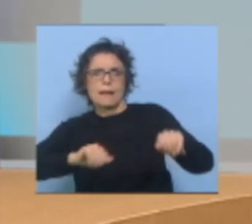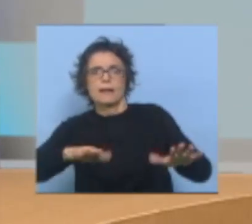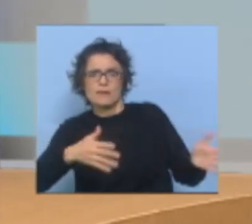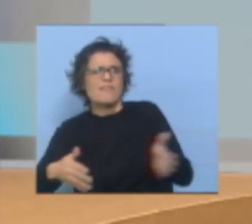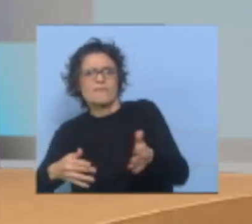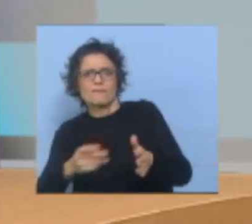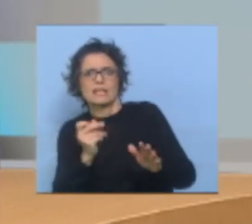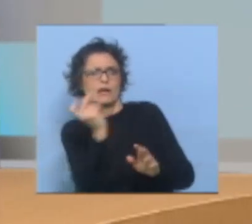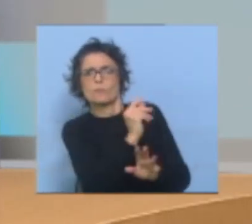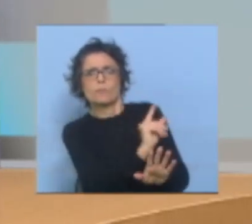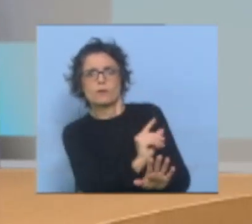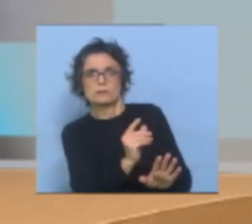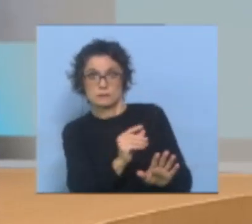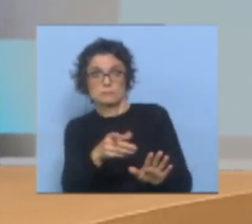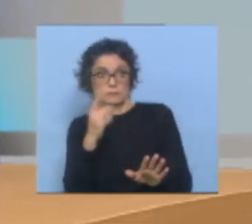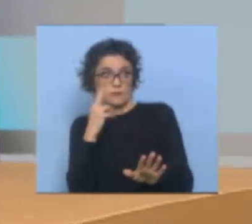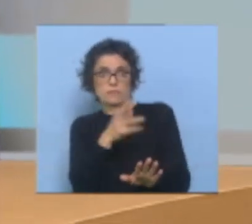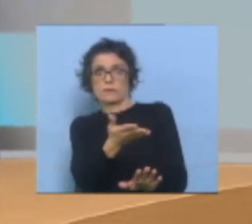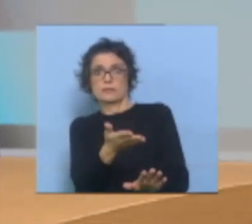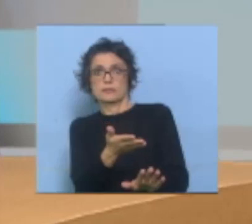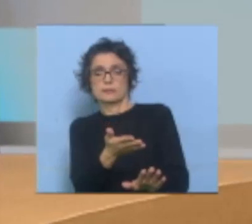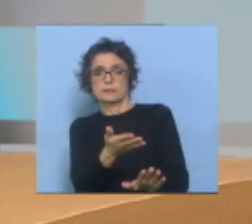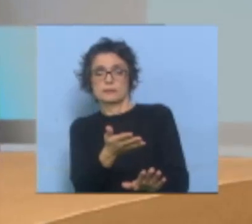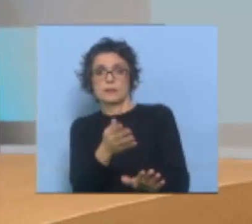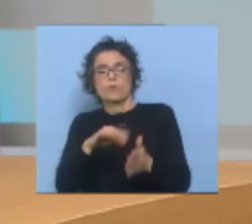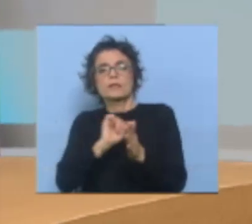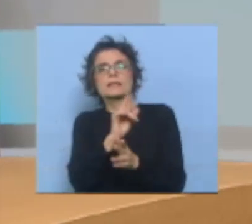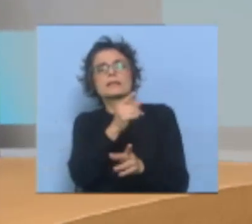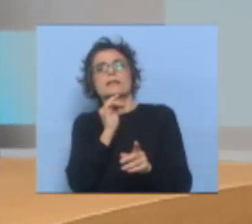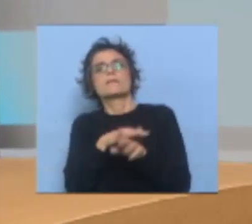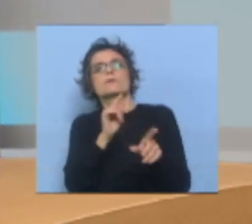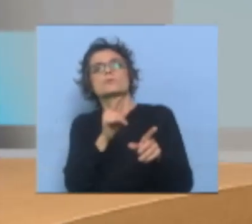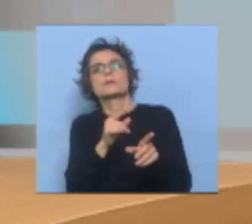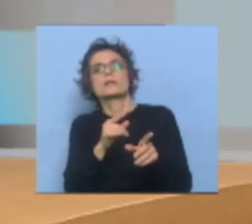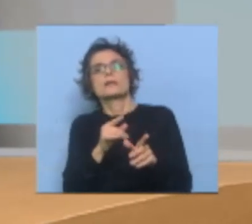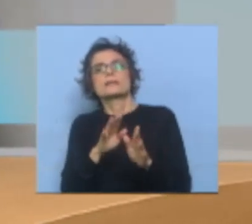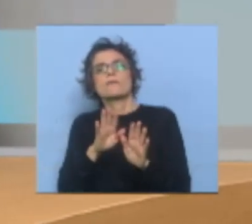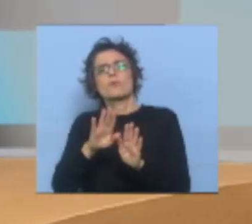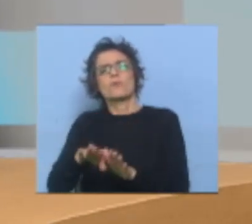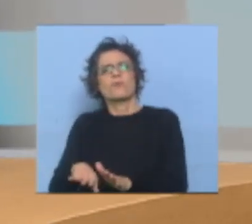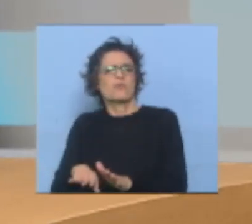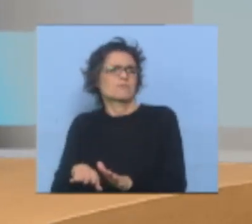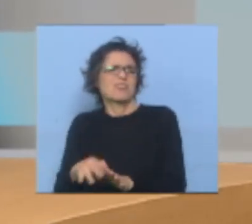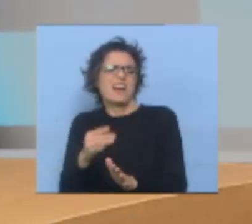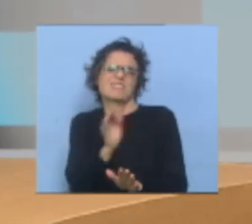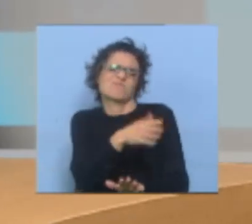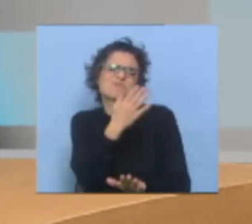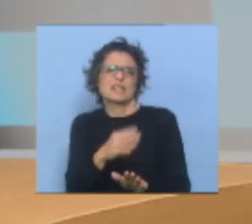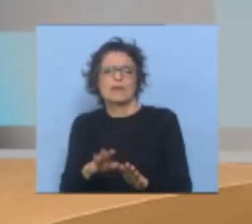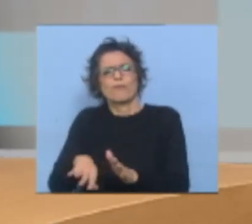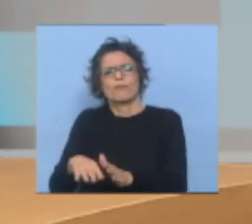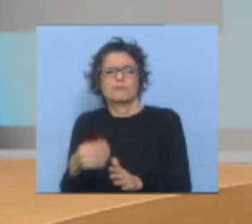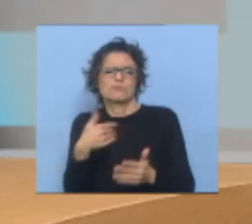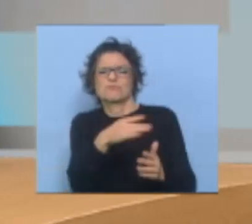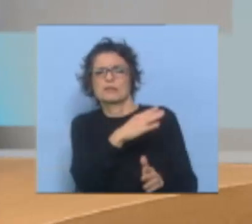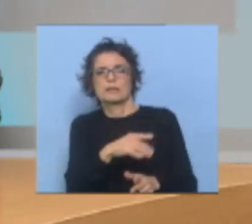ficar em campo. No fundo, tentam desvalorizar aquilo que se estava a passar. Ou seja, nós temos